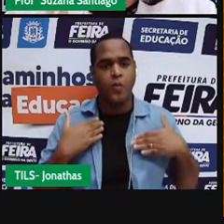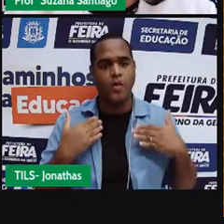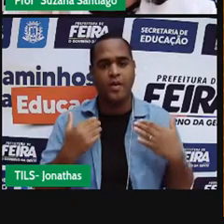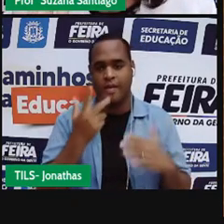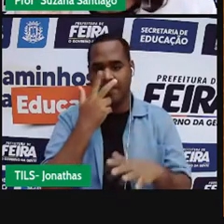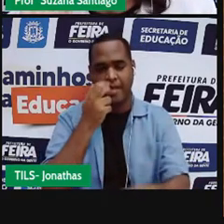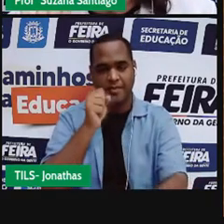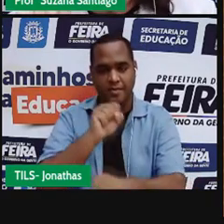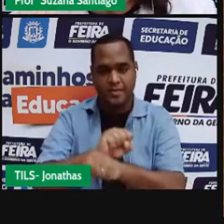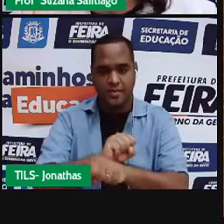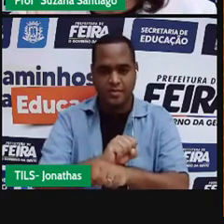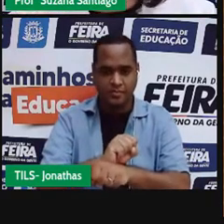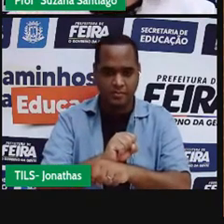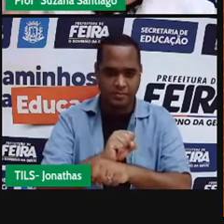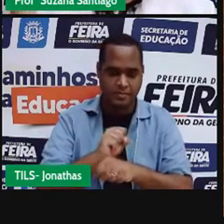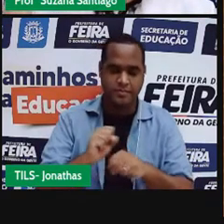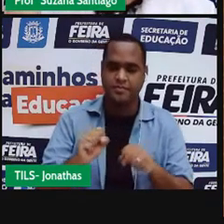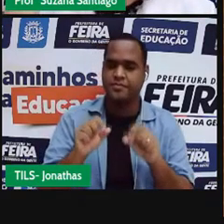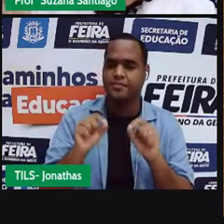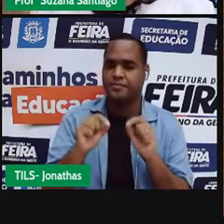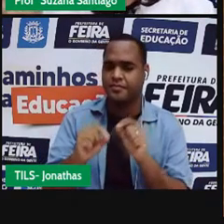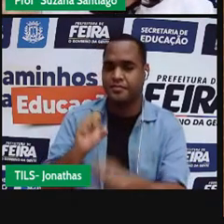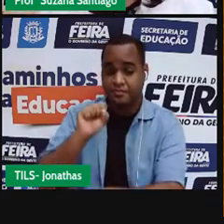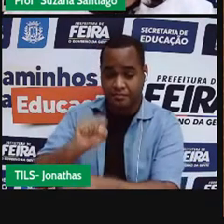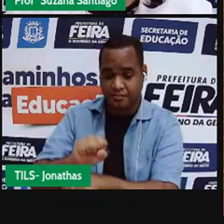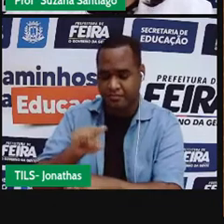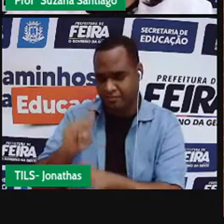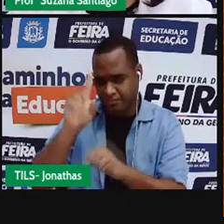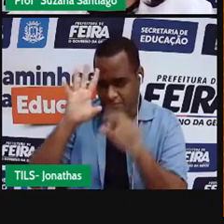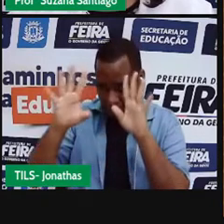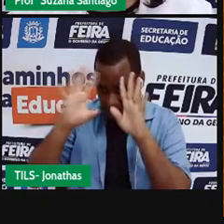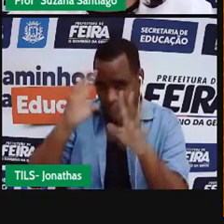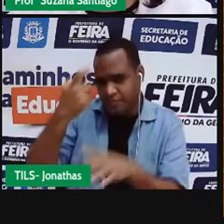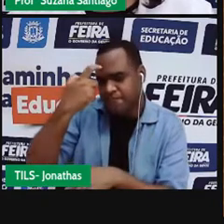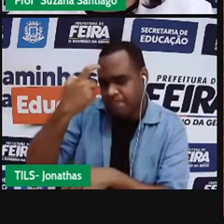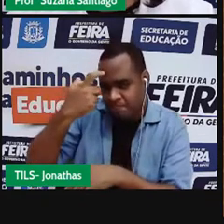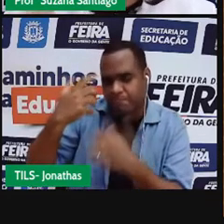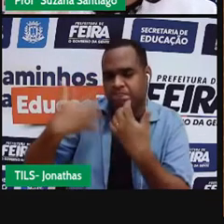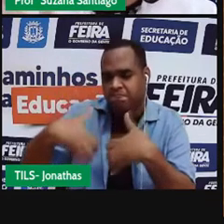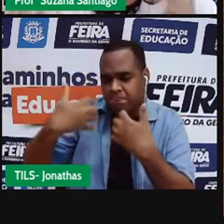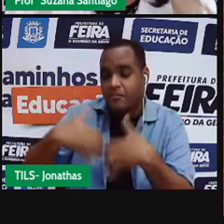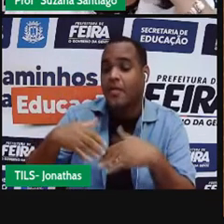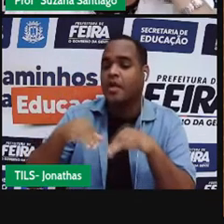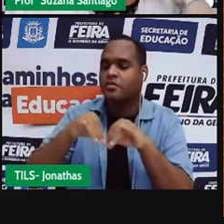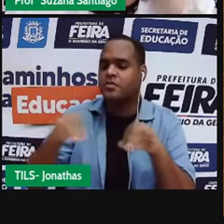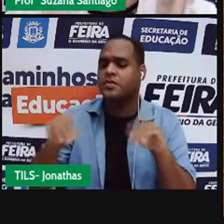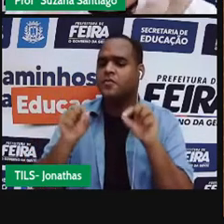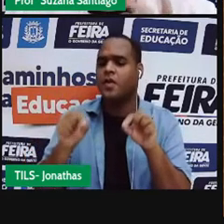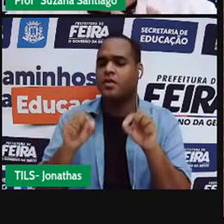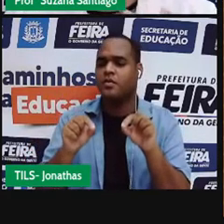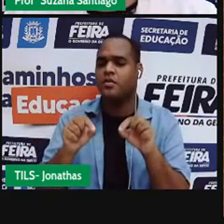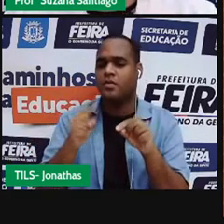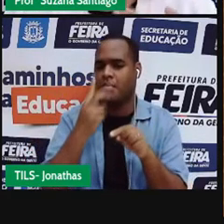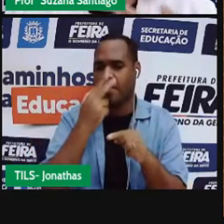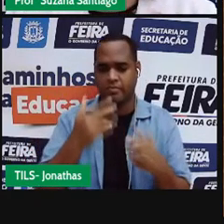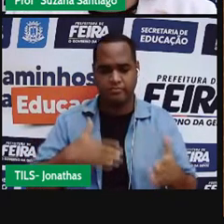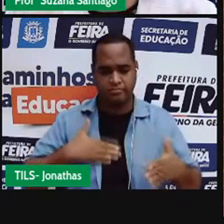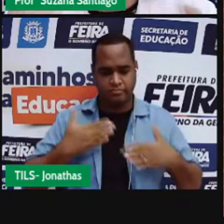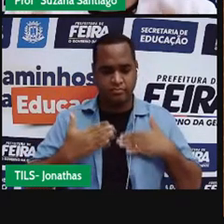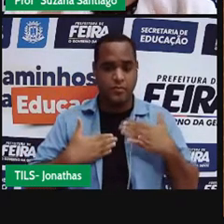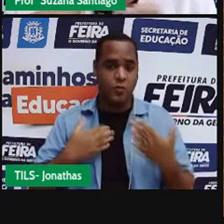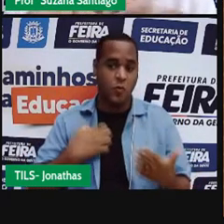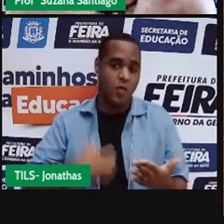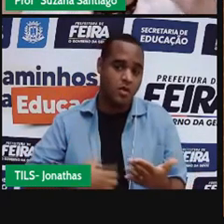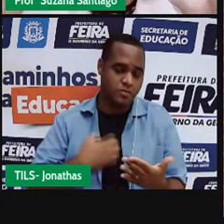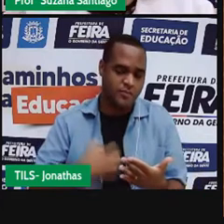ali, né? O peraí é para você refletir sobre a notícia que você recebeu. Se essa notícia me causou espanto,